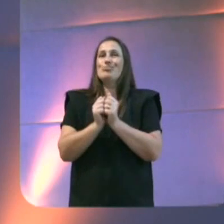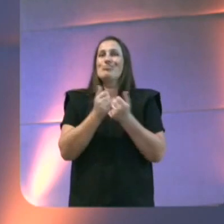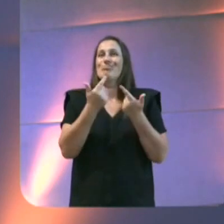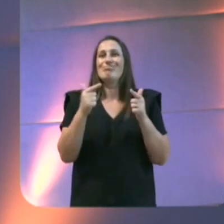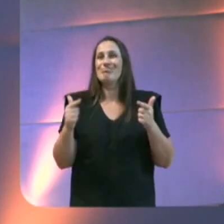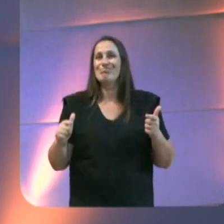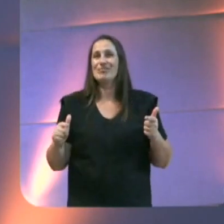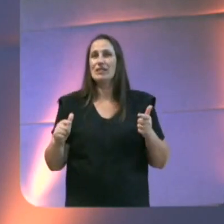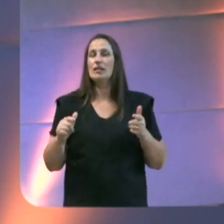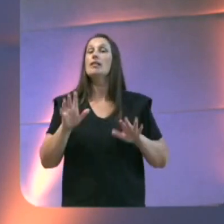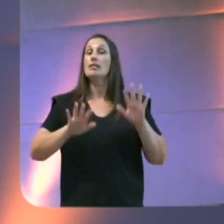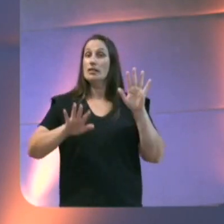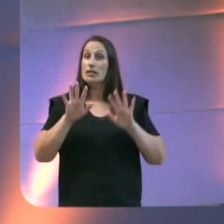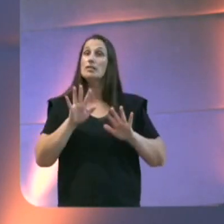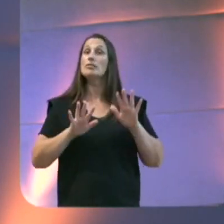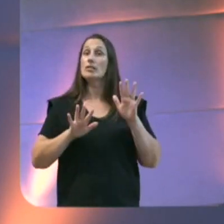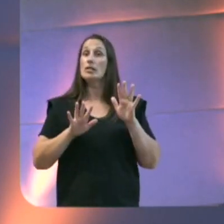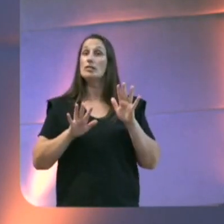assim na nossa vida.